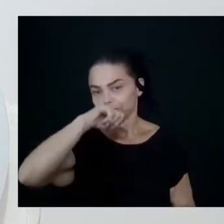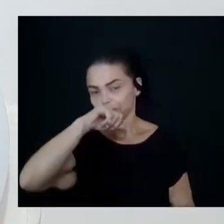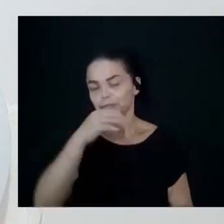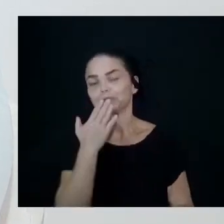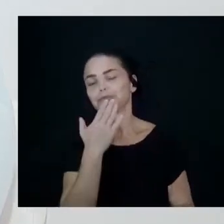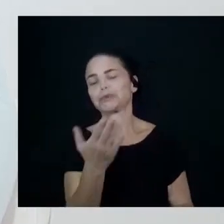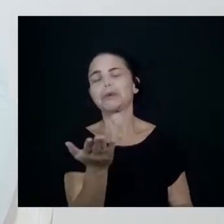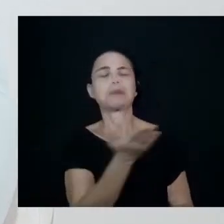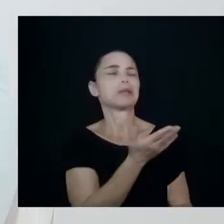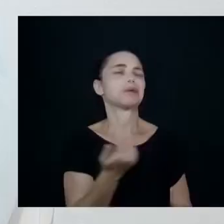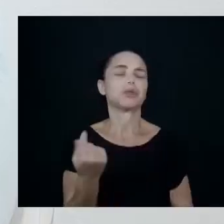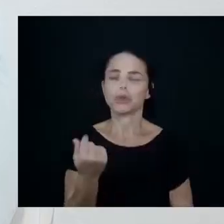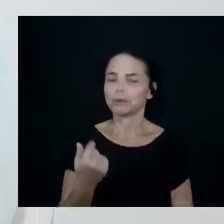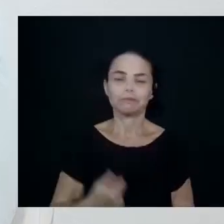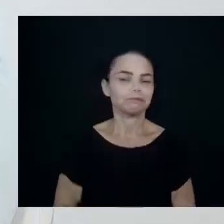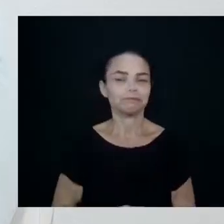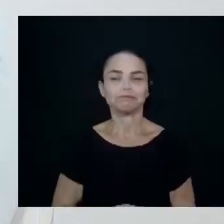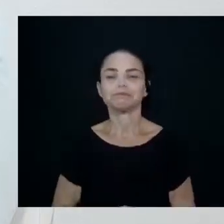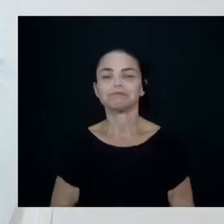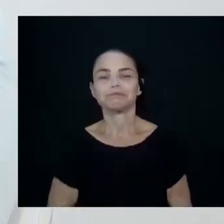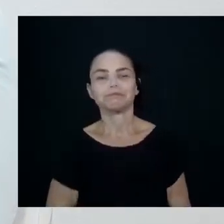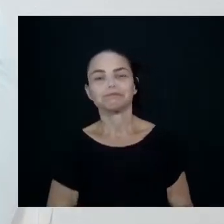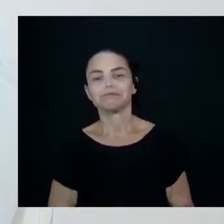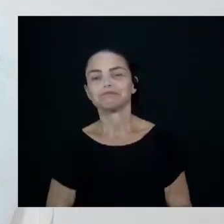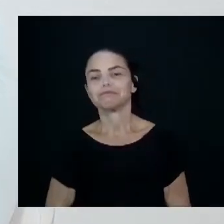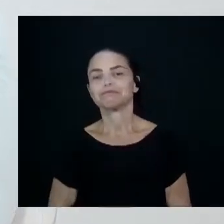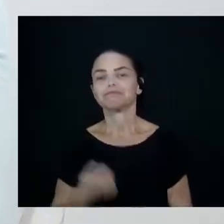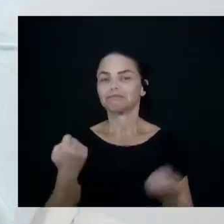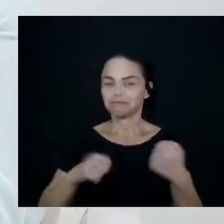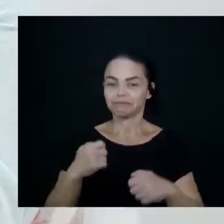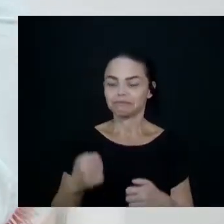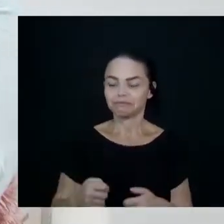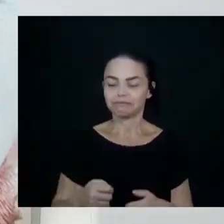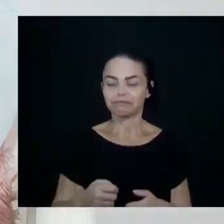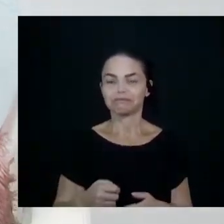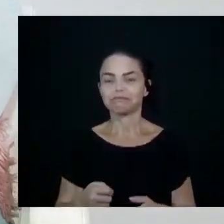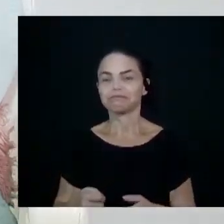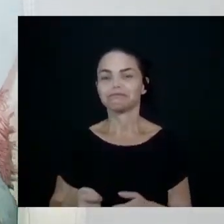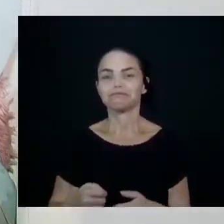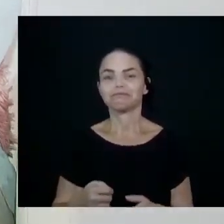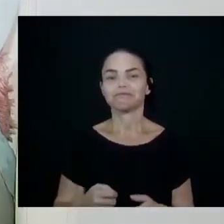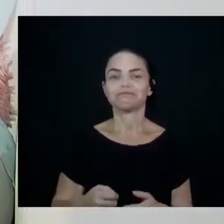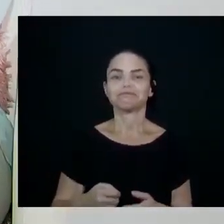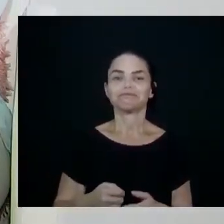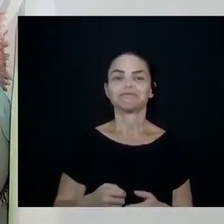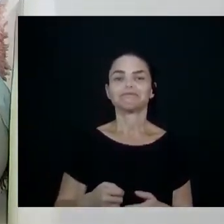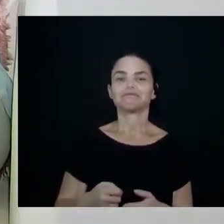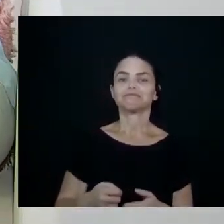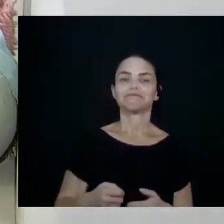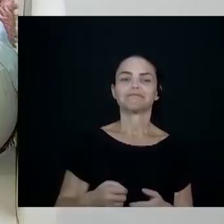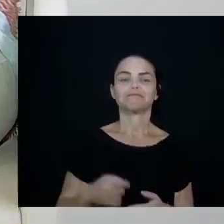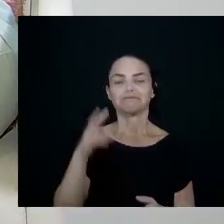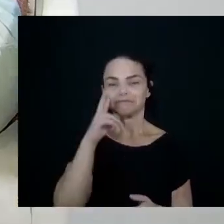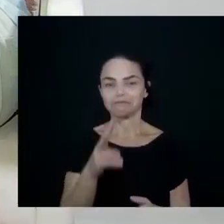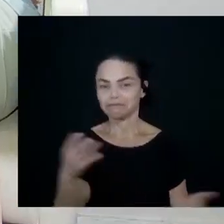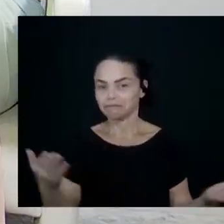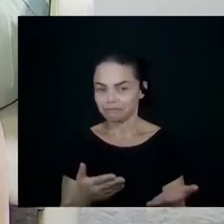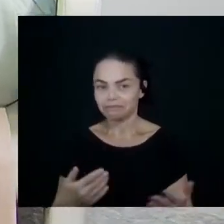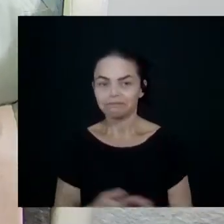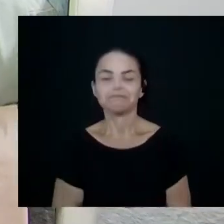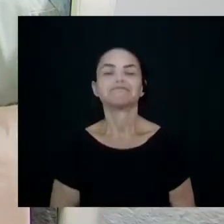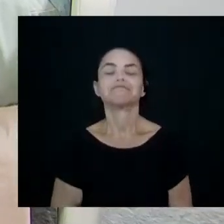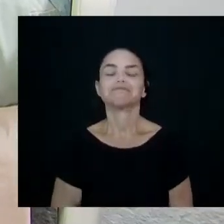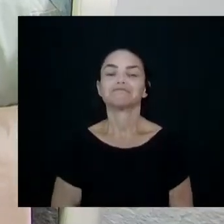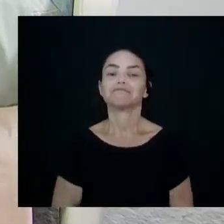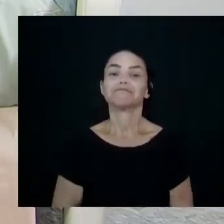né? Ficar pedindo. Então, foi um pouco da necessidade que passou também a chegar. E eu vi aqui que hoje, olha,